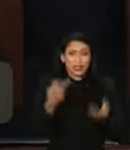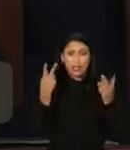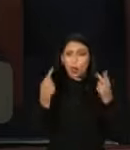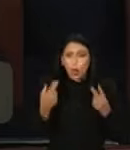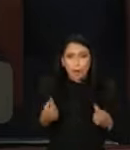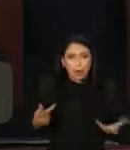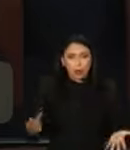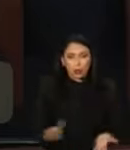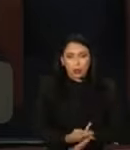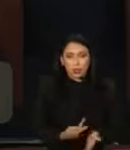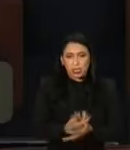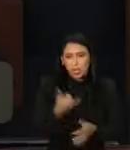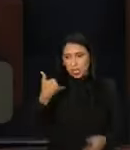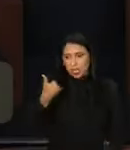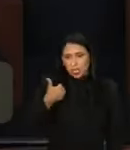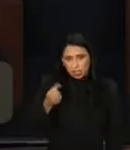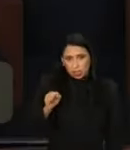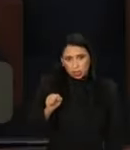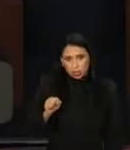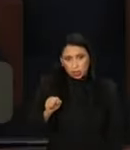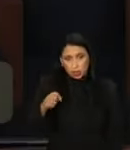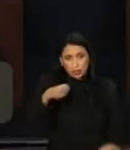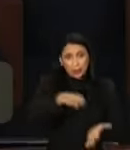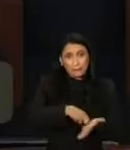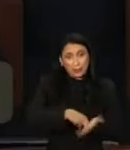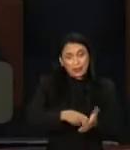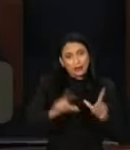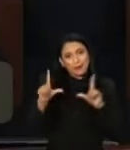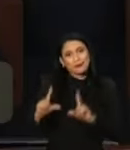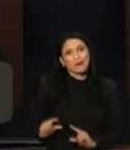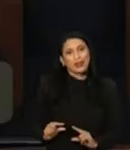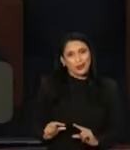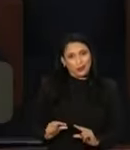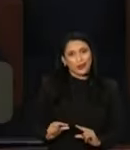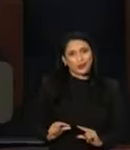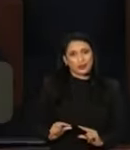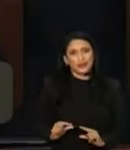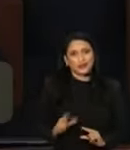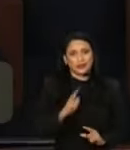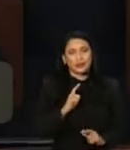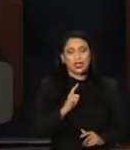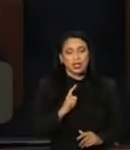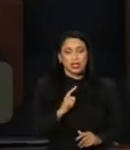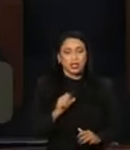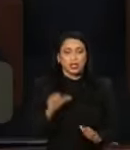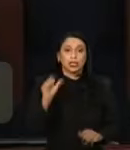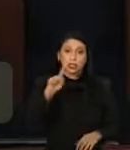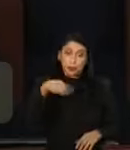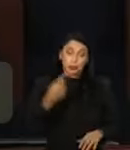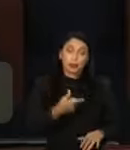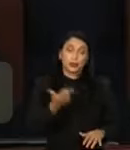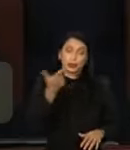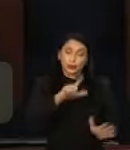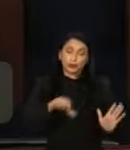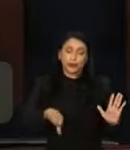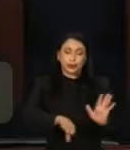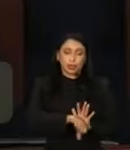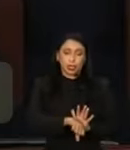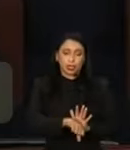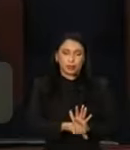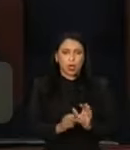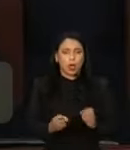menor que vai cumprir uma sanção de menos importância e o que é pior, volta a delinquir. Ou então